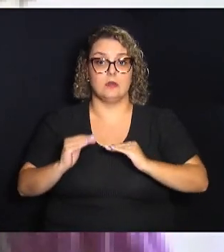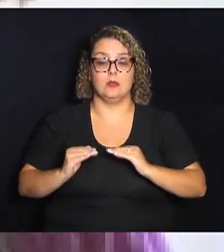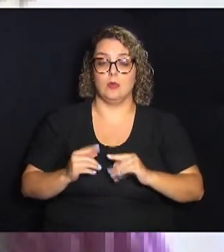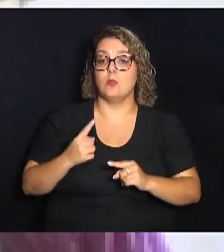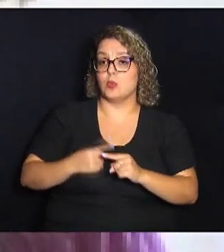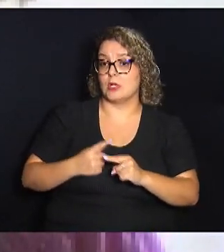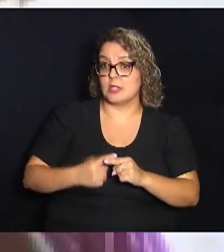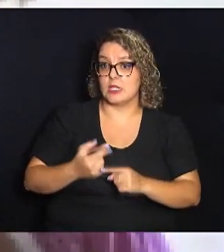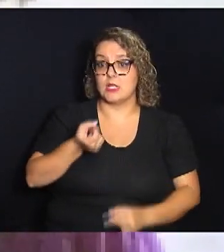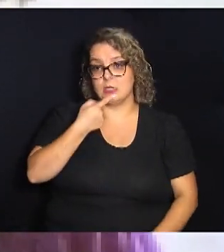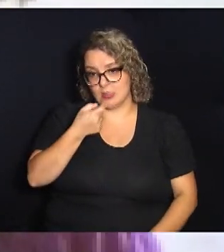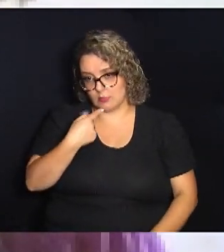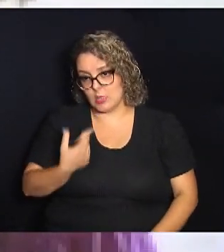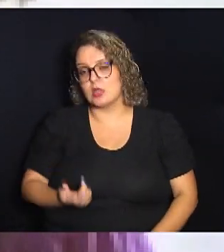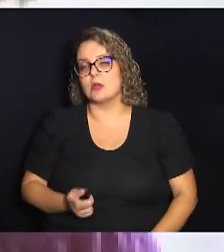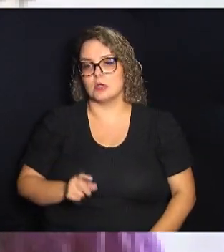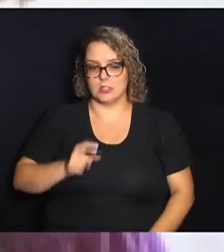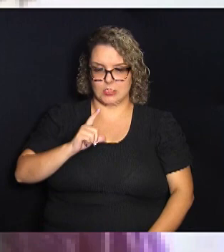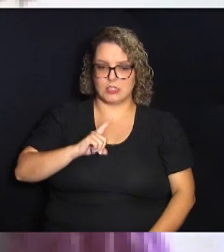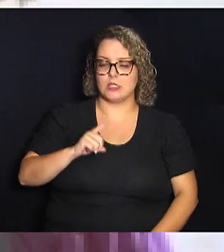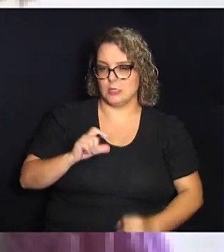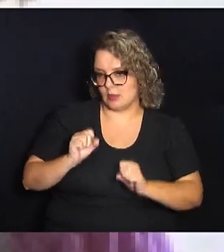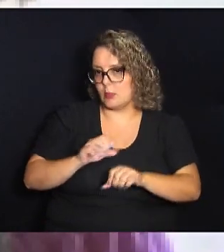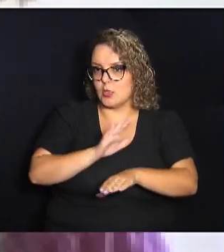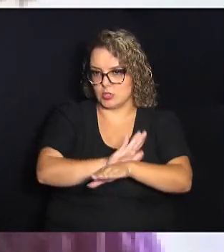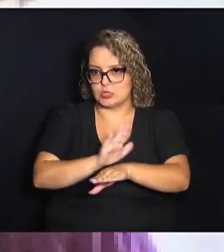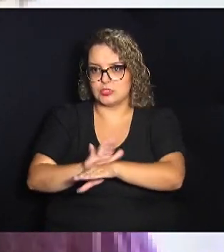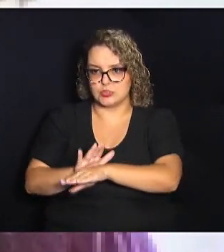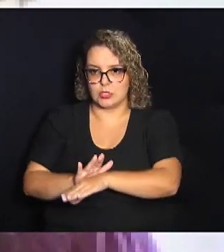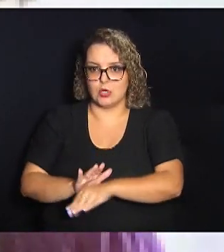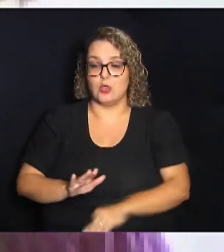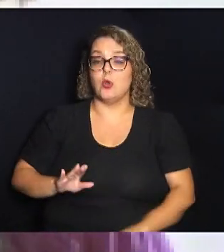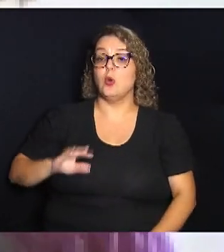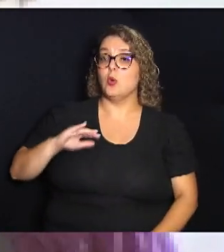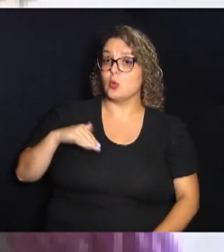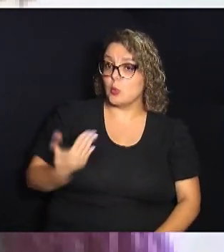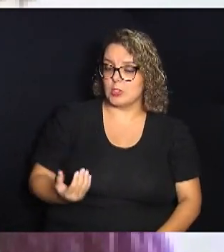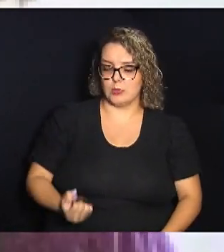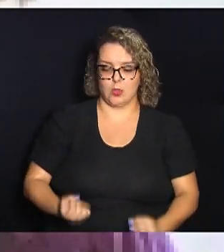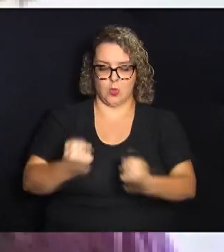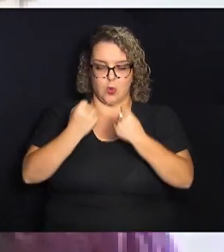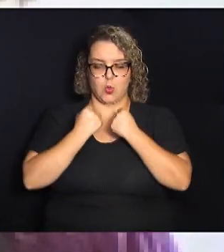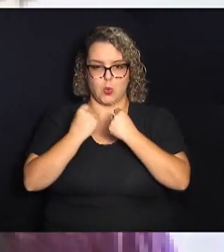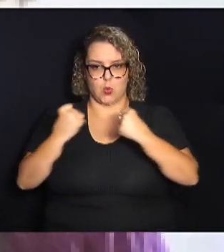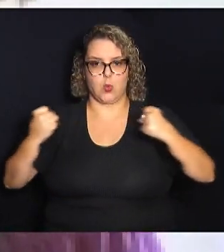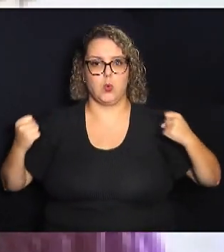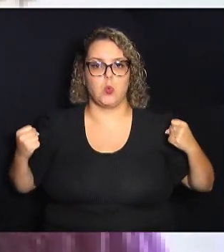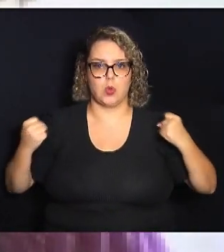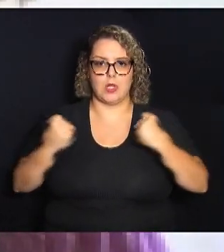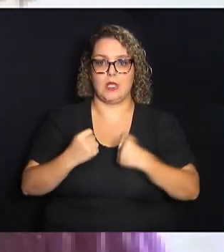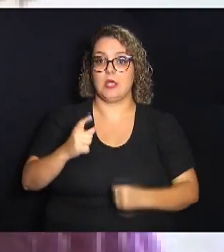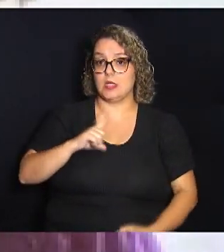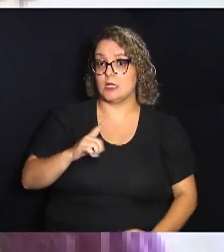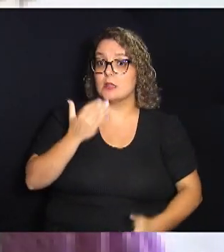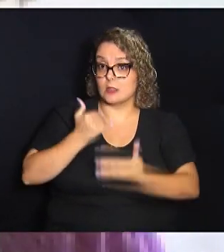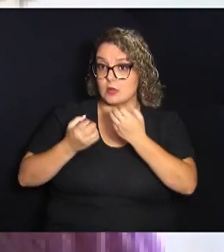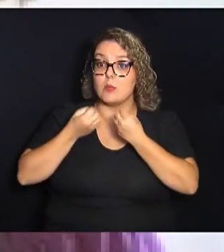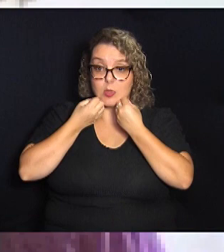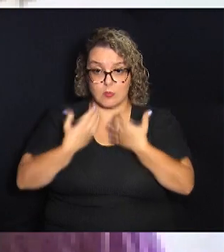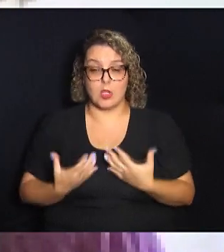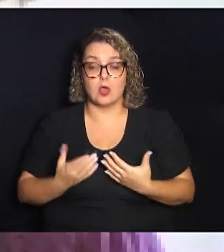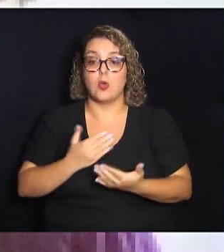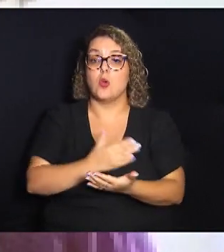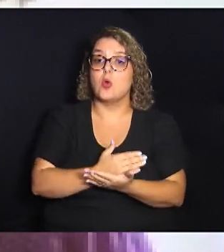da medicação que existe e pode ajudar, quando você pratica atividade física e tem uma boa alimentação, você